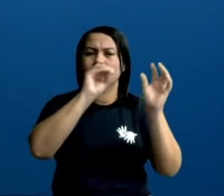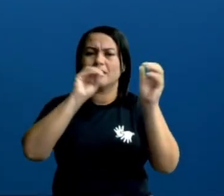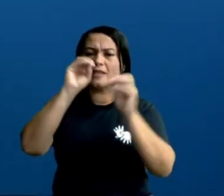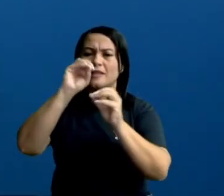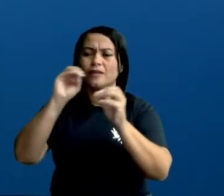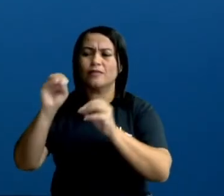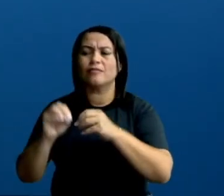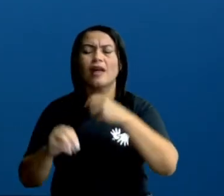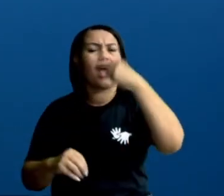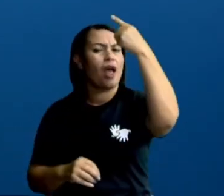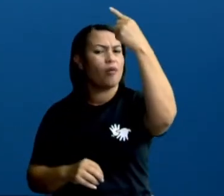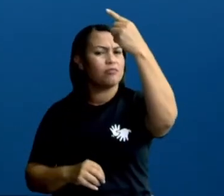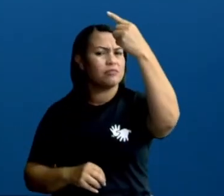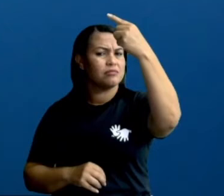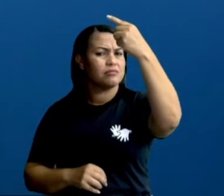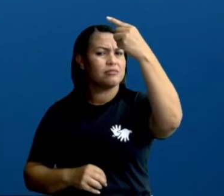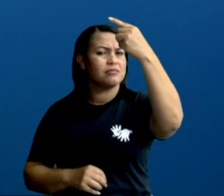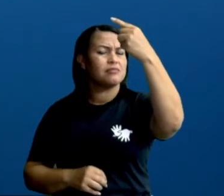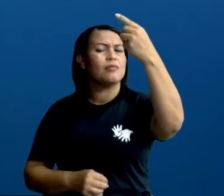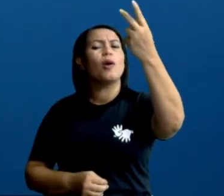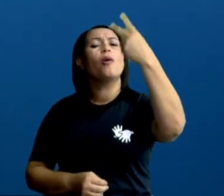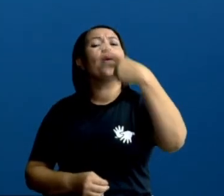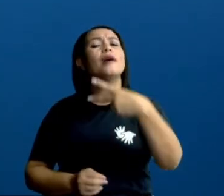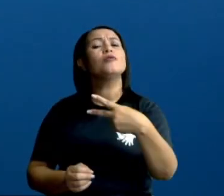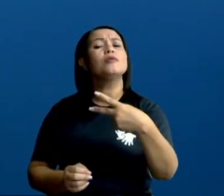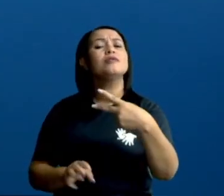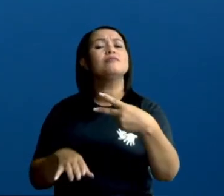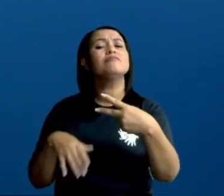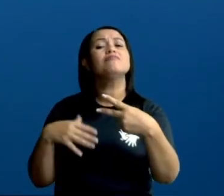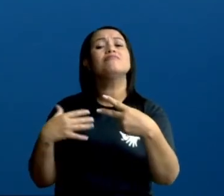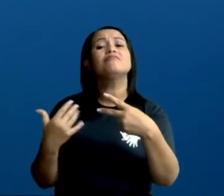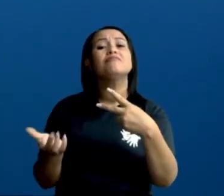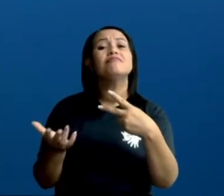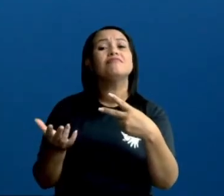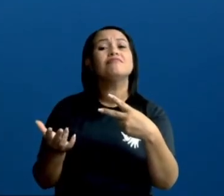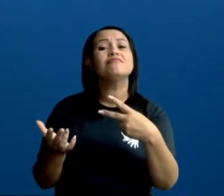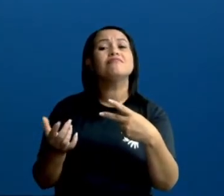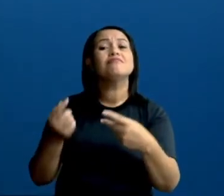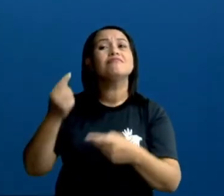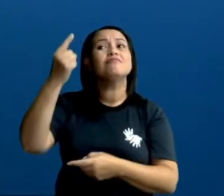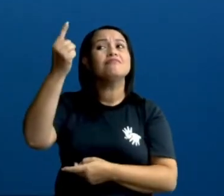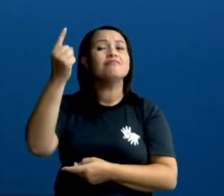É a figura 1 ou é a figura 2?